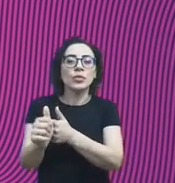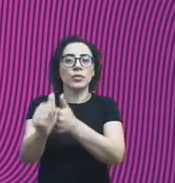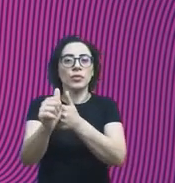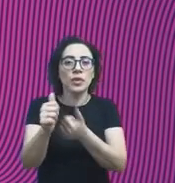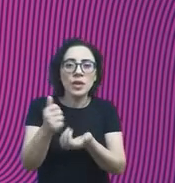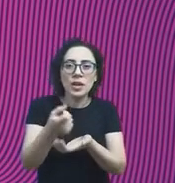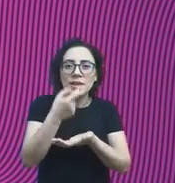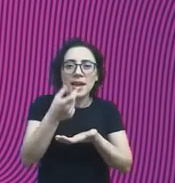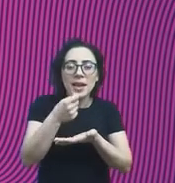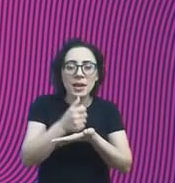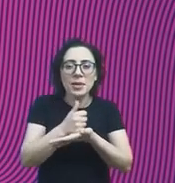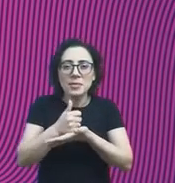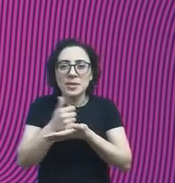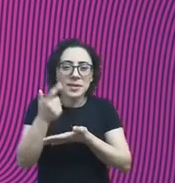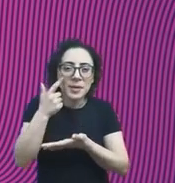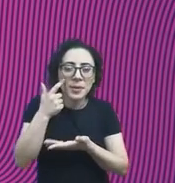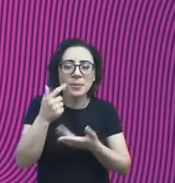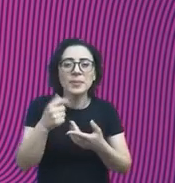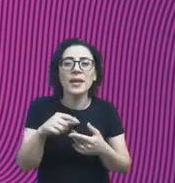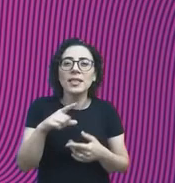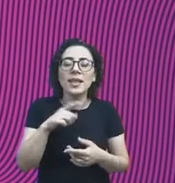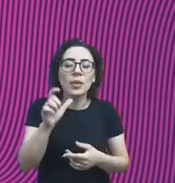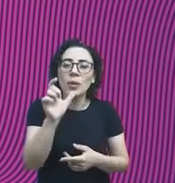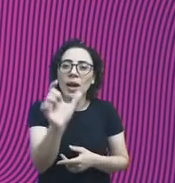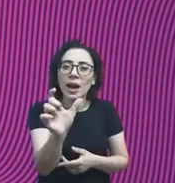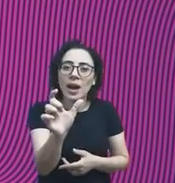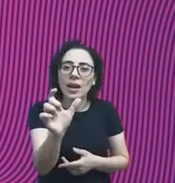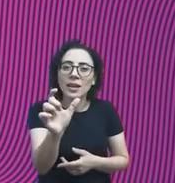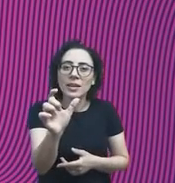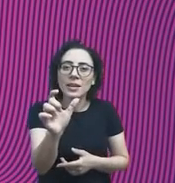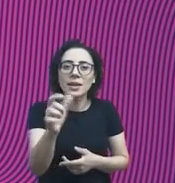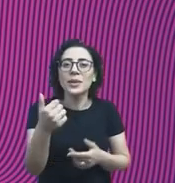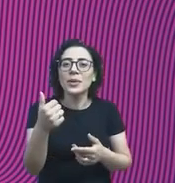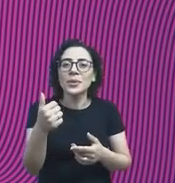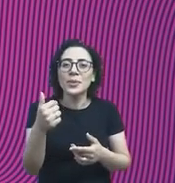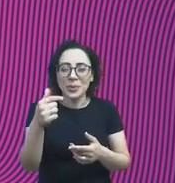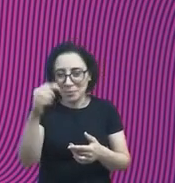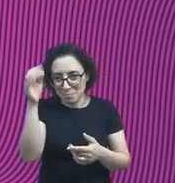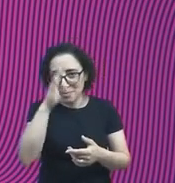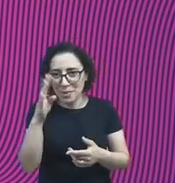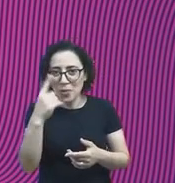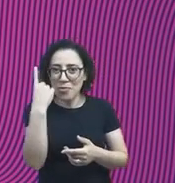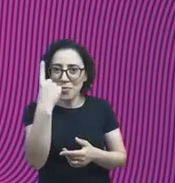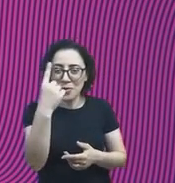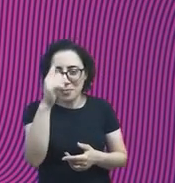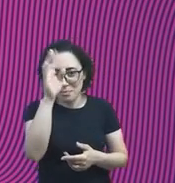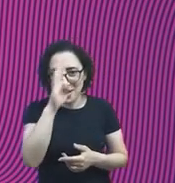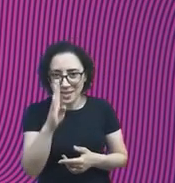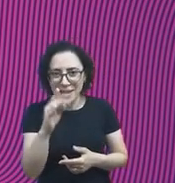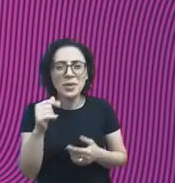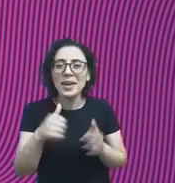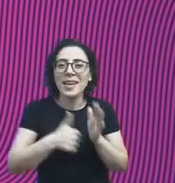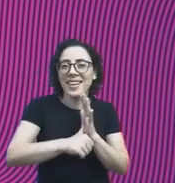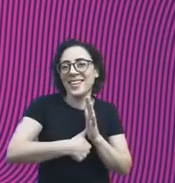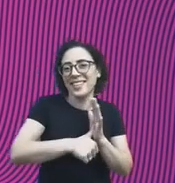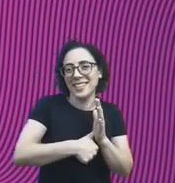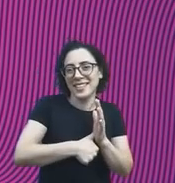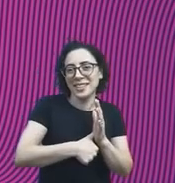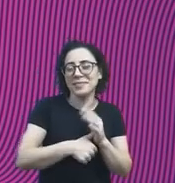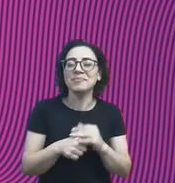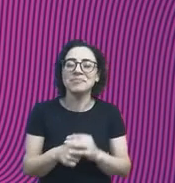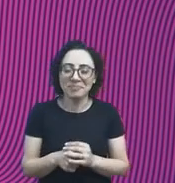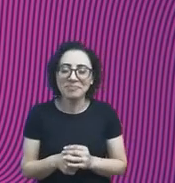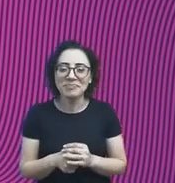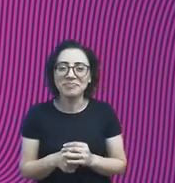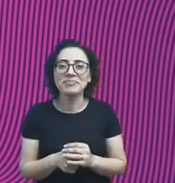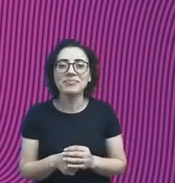cartão único brasileiro, a identidade. Ele pretende, o projeto, que